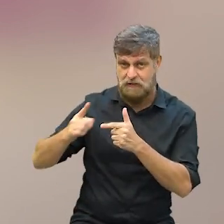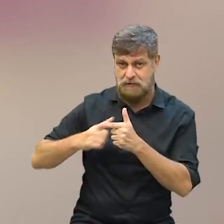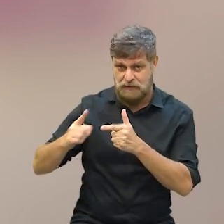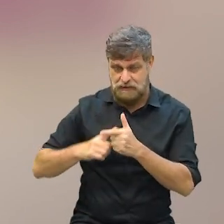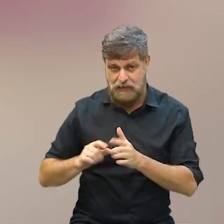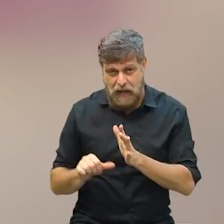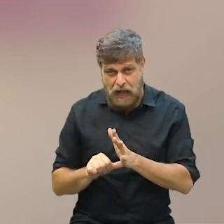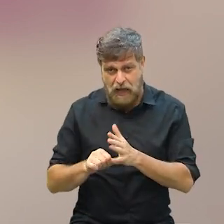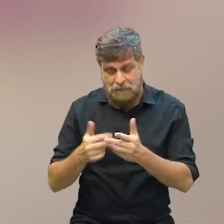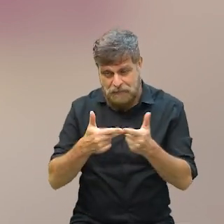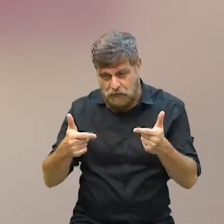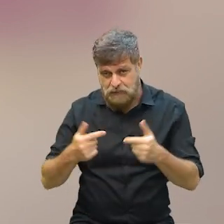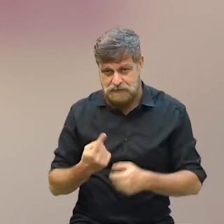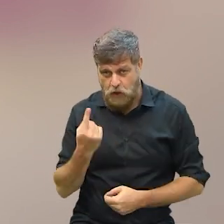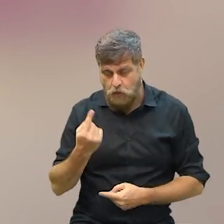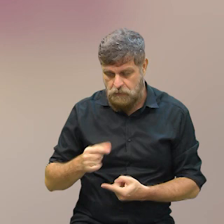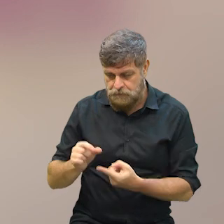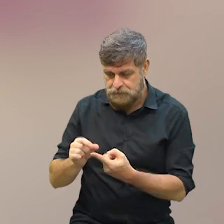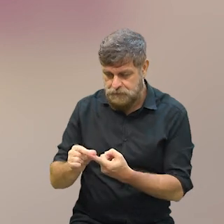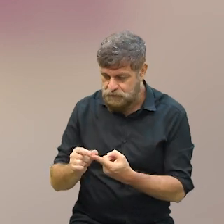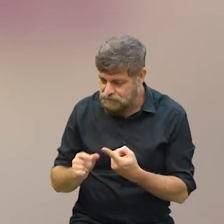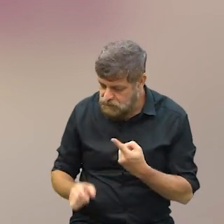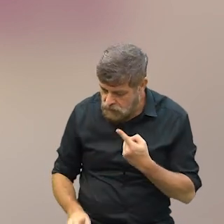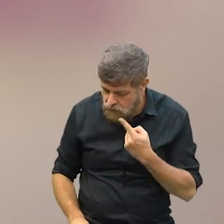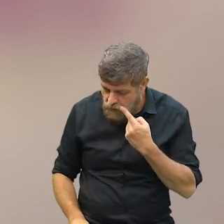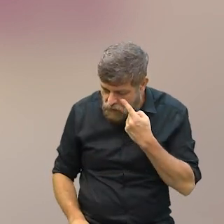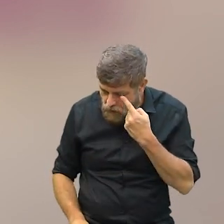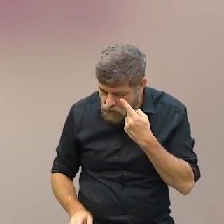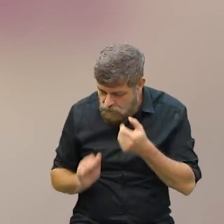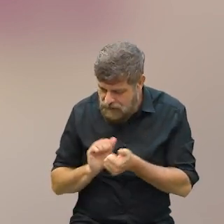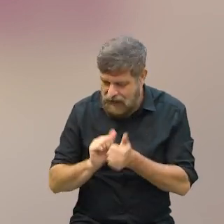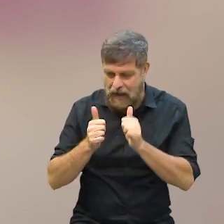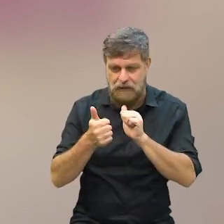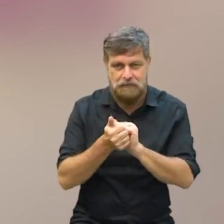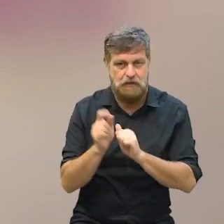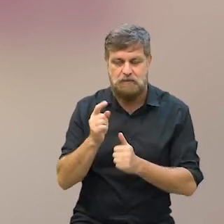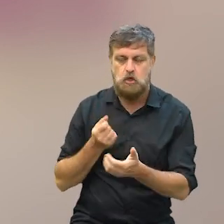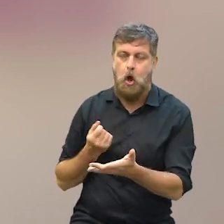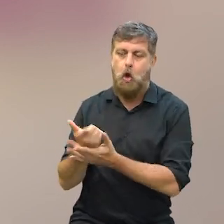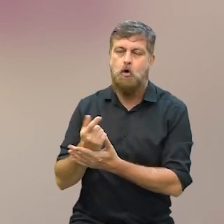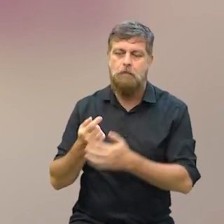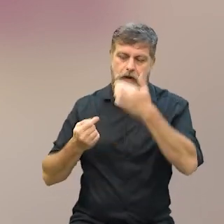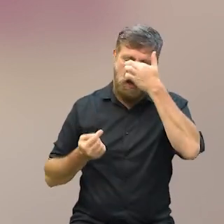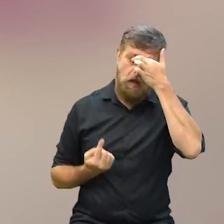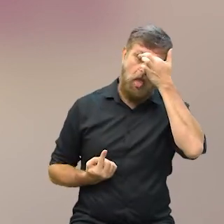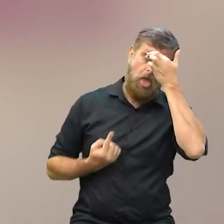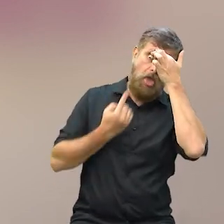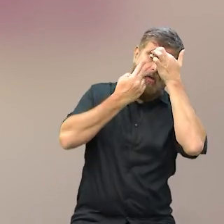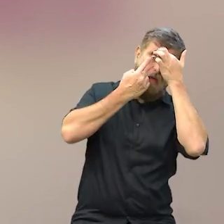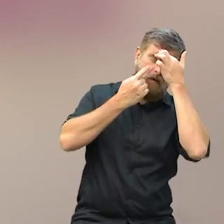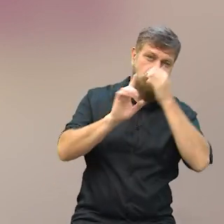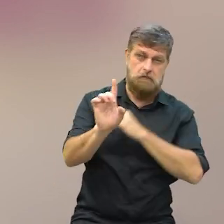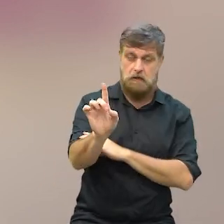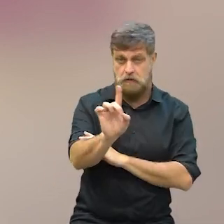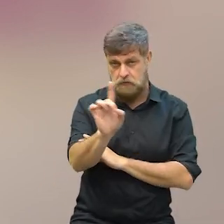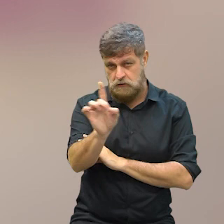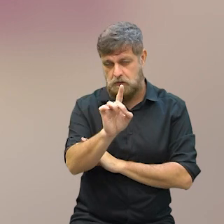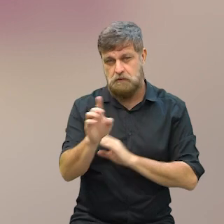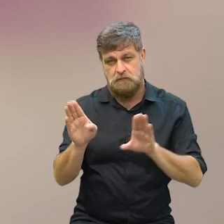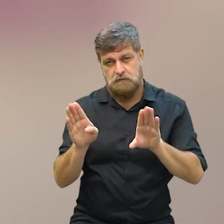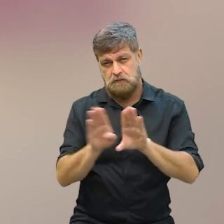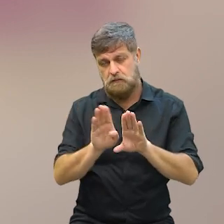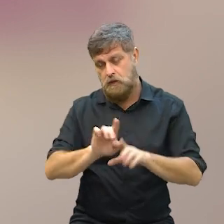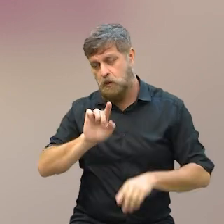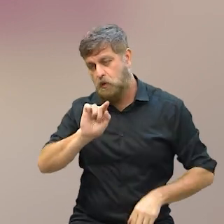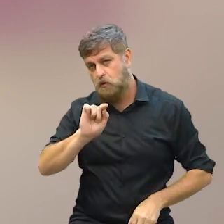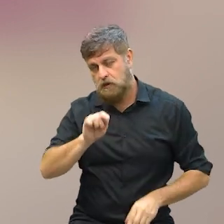Então, a primeira coisa que uma lente de contato, ela tem que ser adaptada, não é somente comprar e colocar no olho, tá?